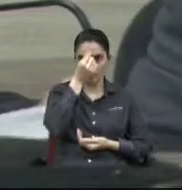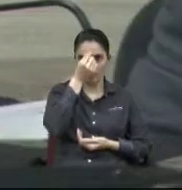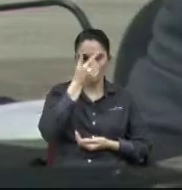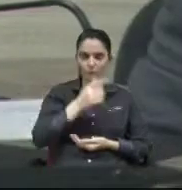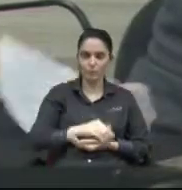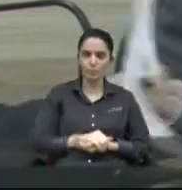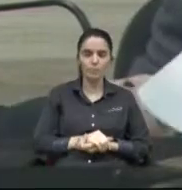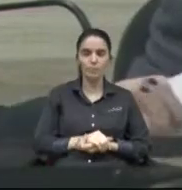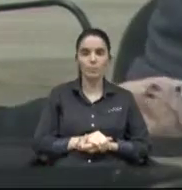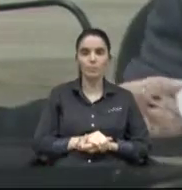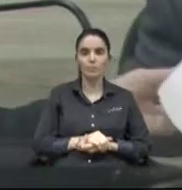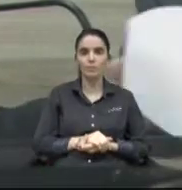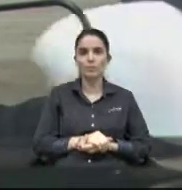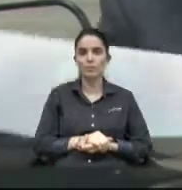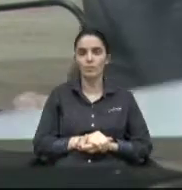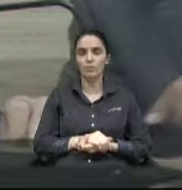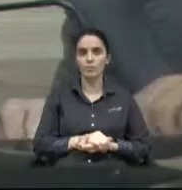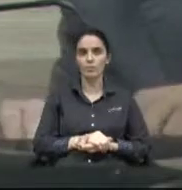Camargo